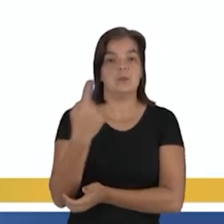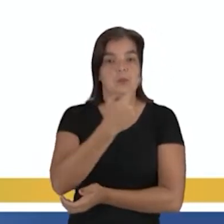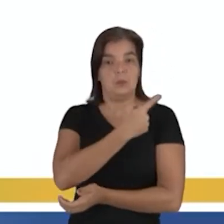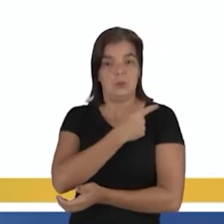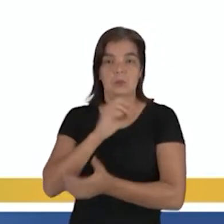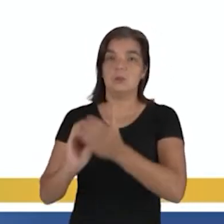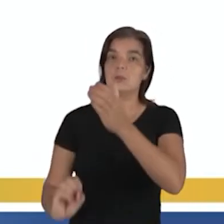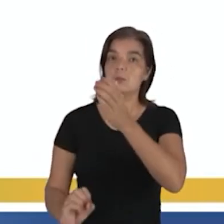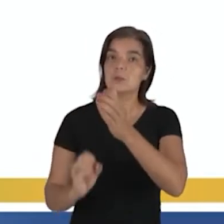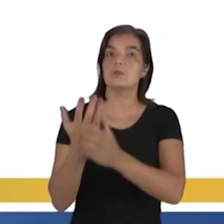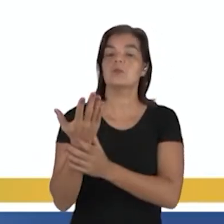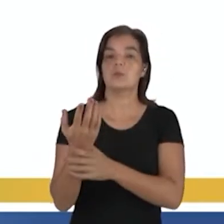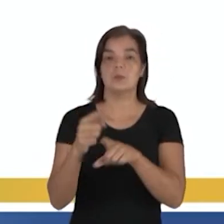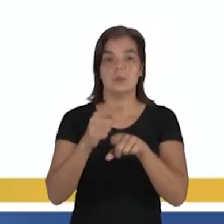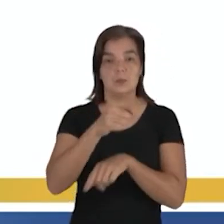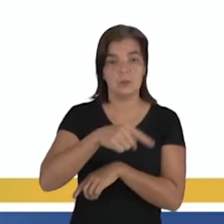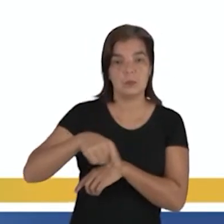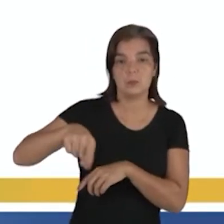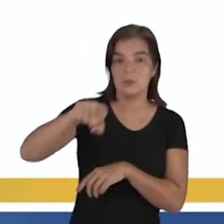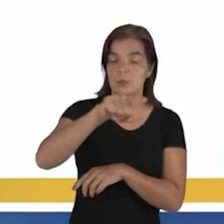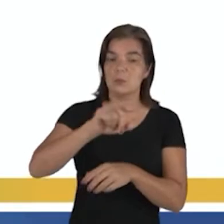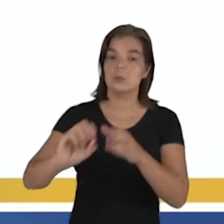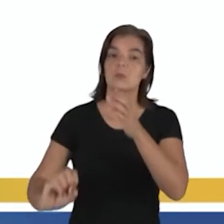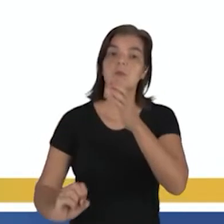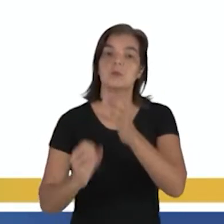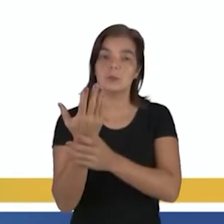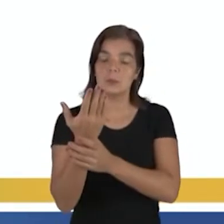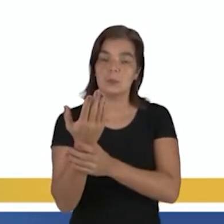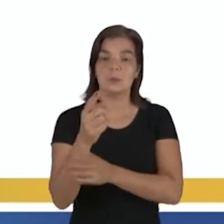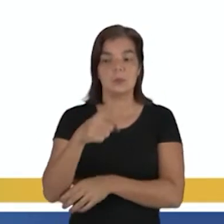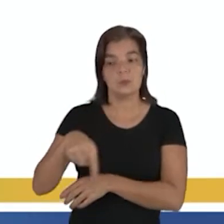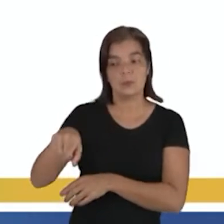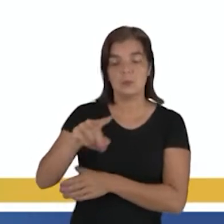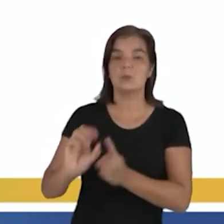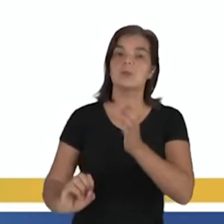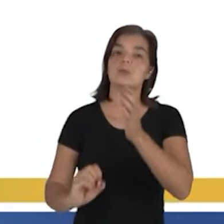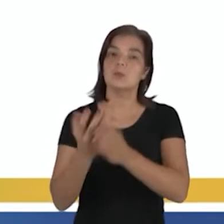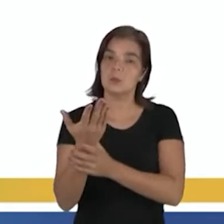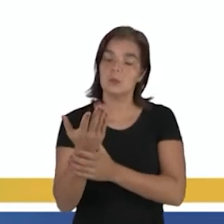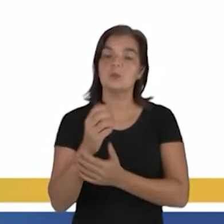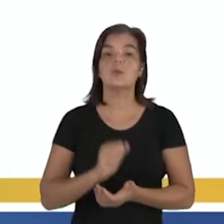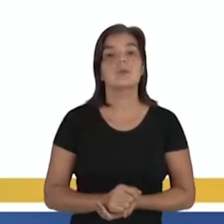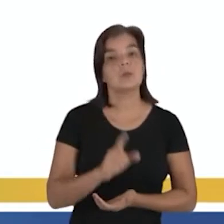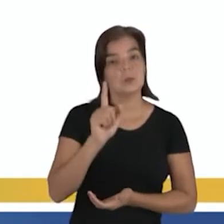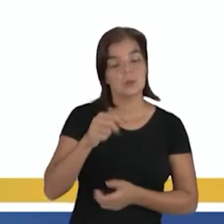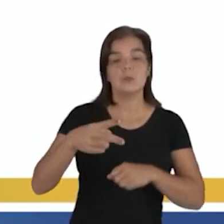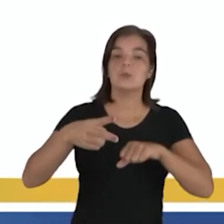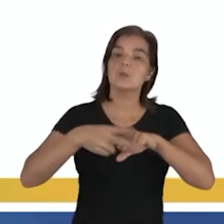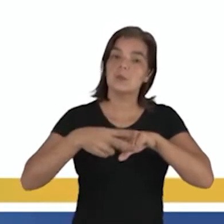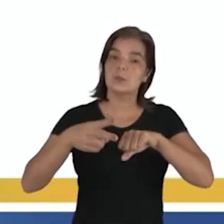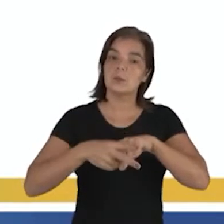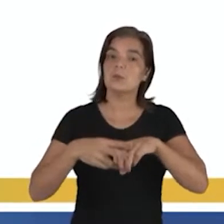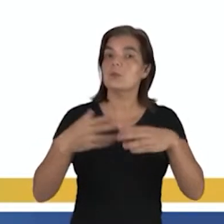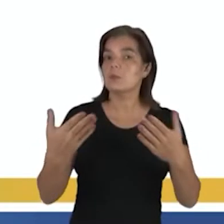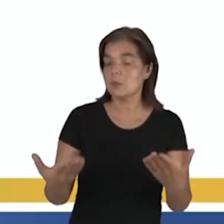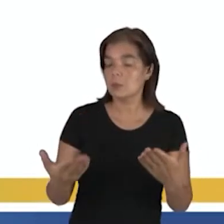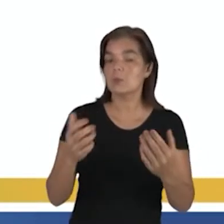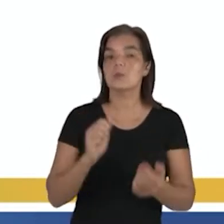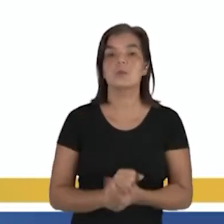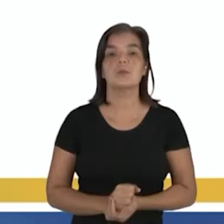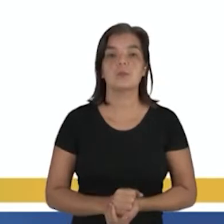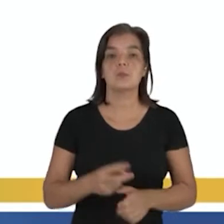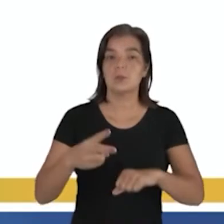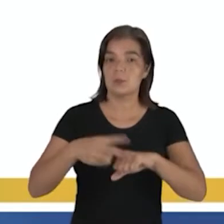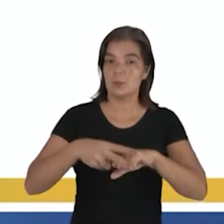Nós surgíamos, vós surgieis, eles surgiam. É uma forma verbal que vem